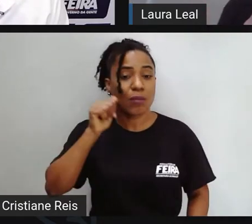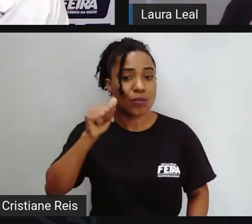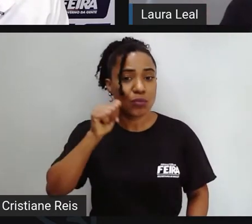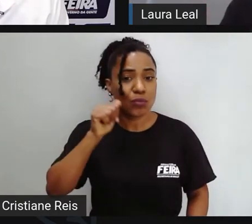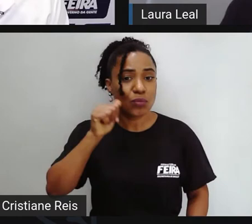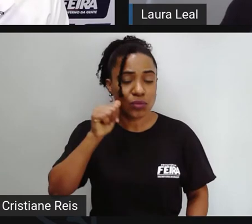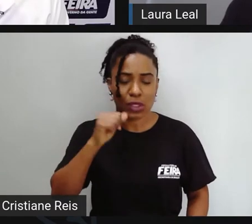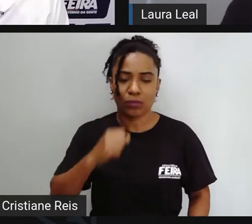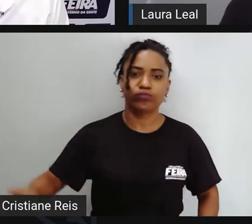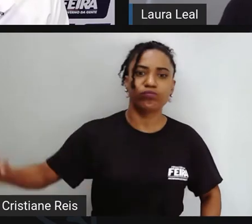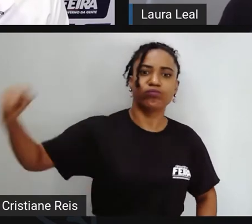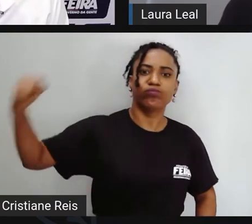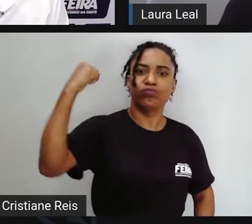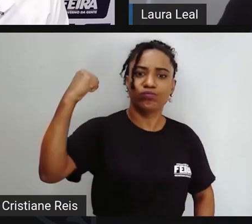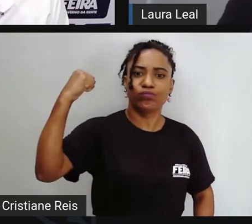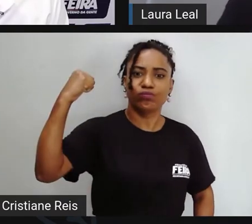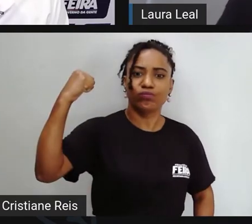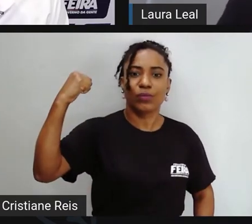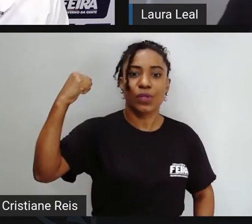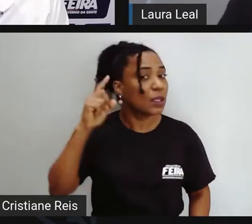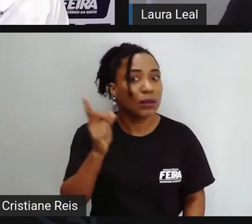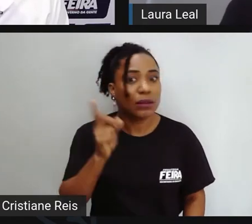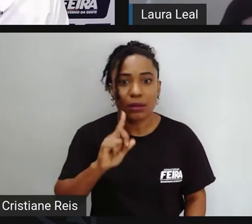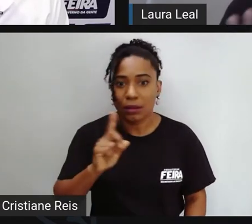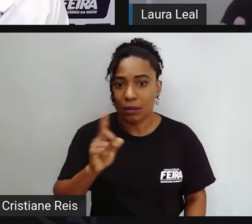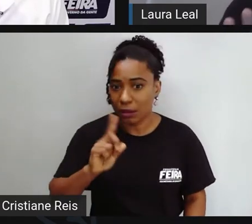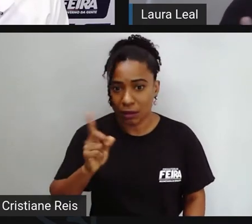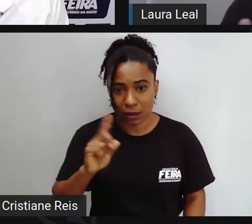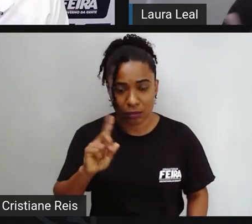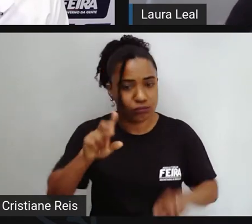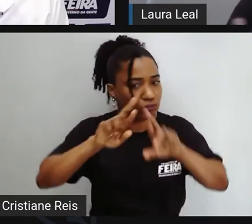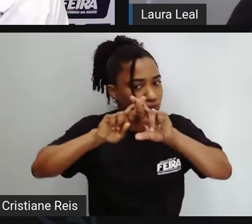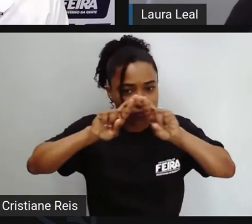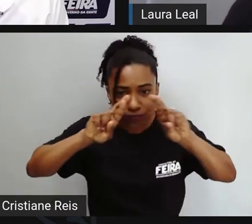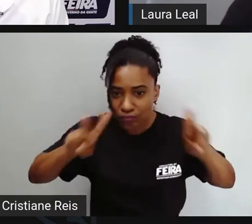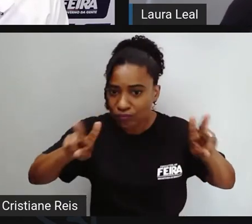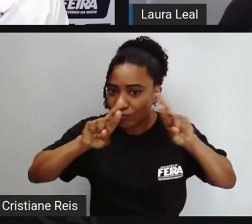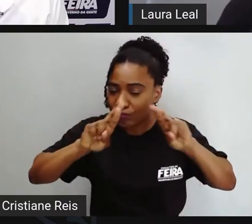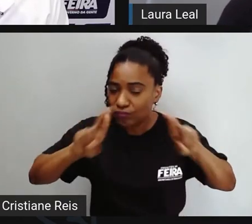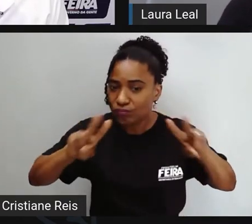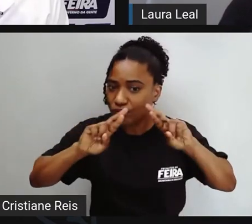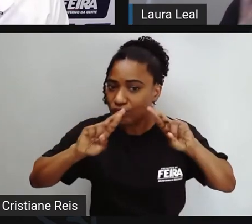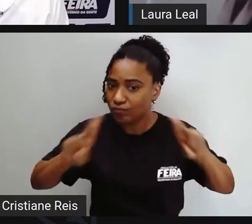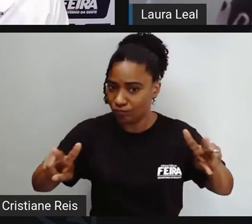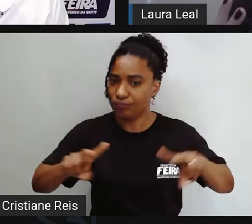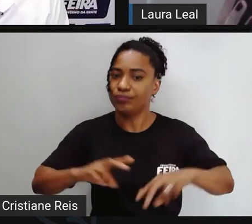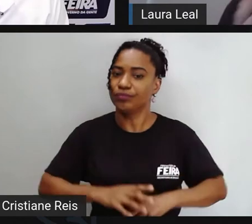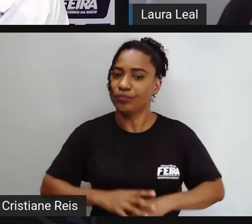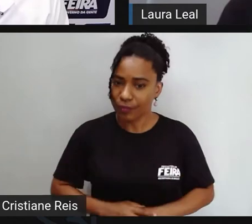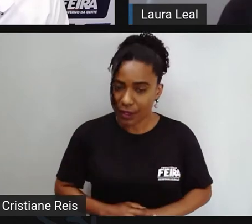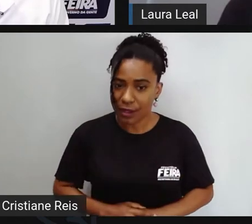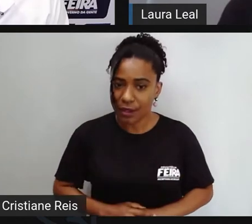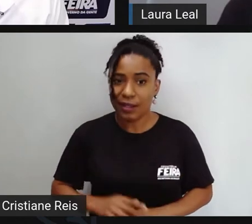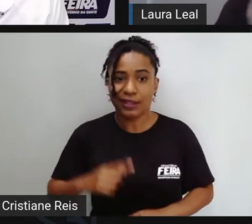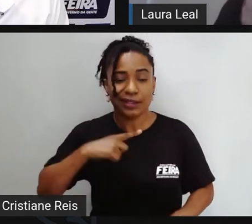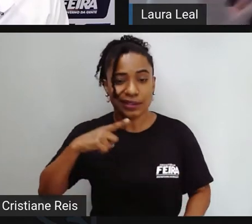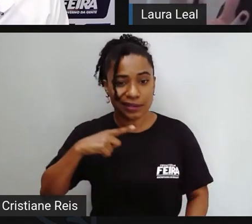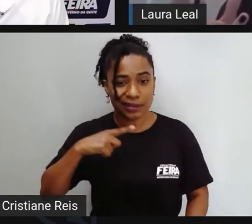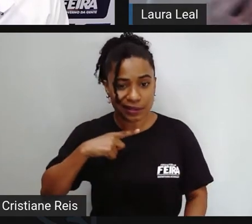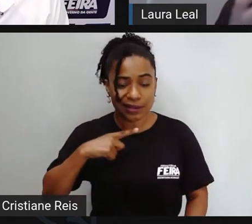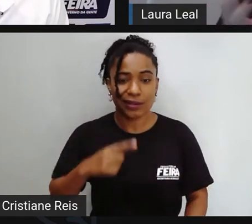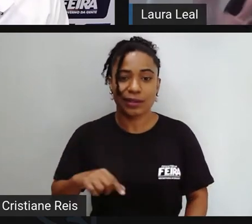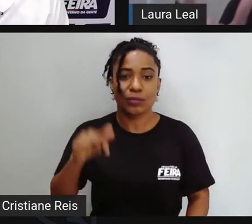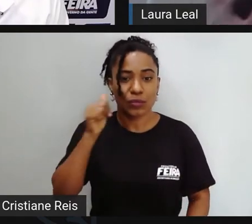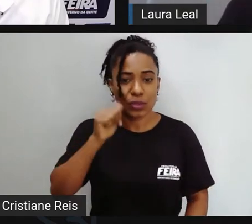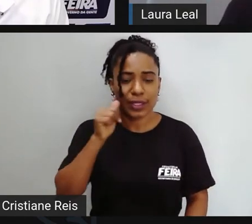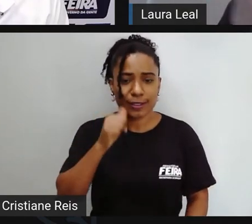feminismo fosse o preconceito contra homens. E isso não tem nada a ver. A ideia do feminismo, na verdade, é que não